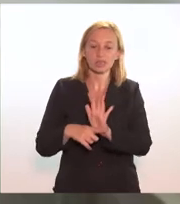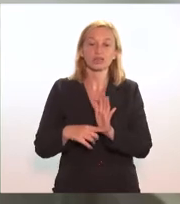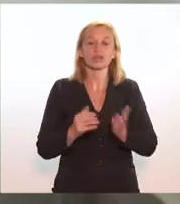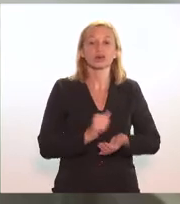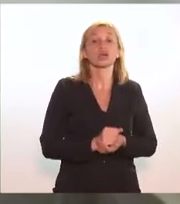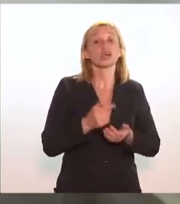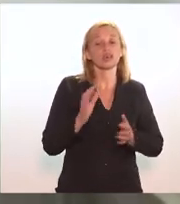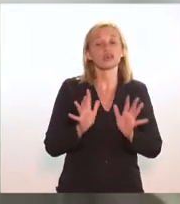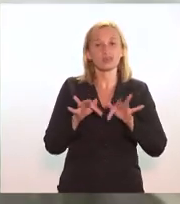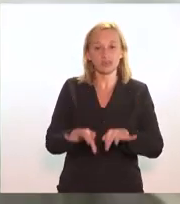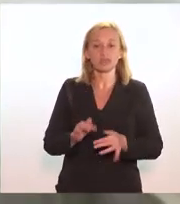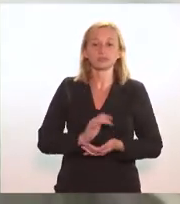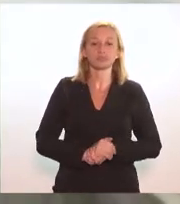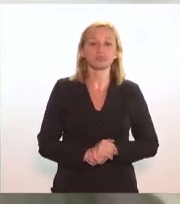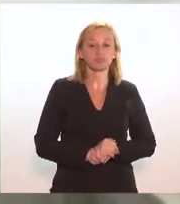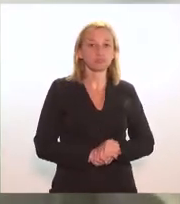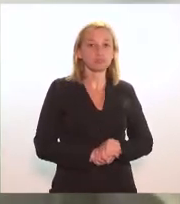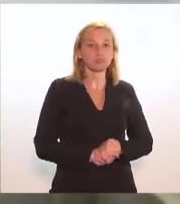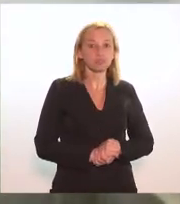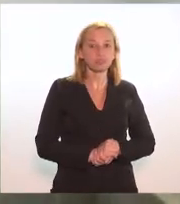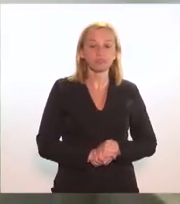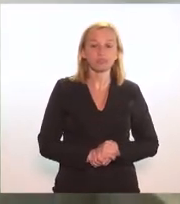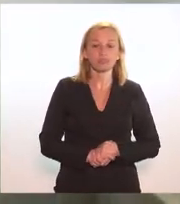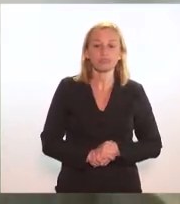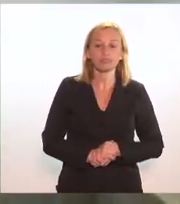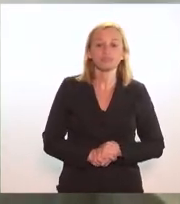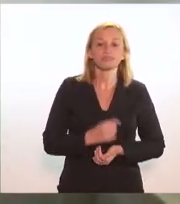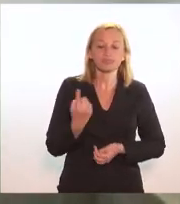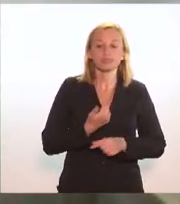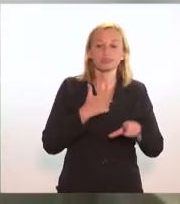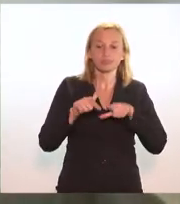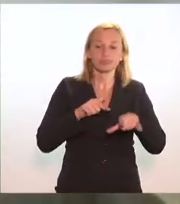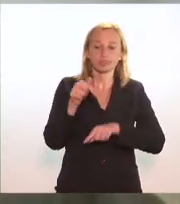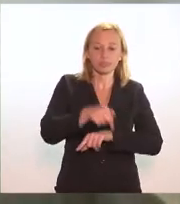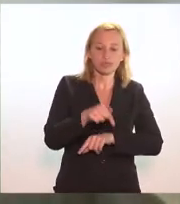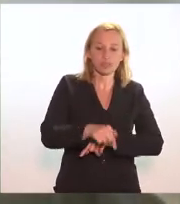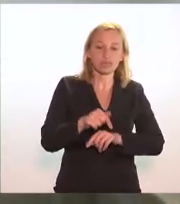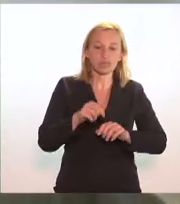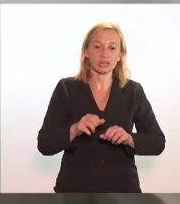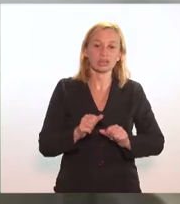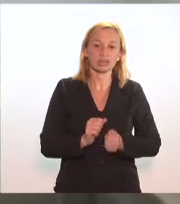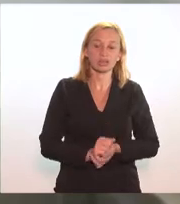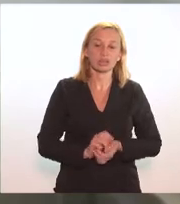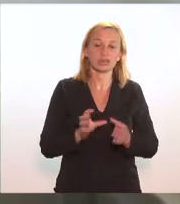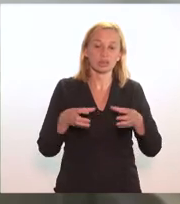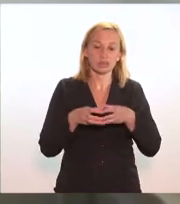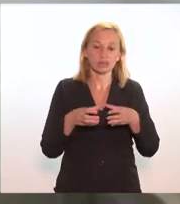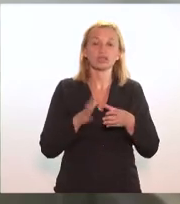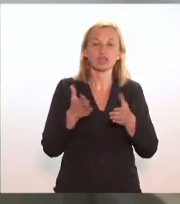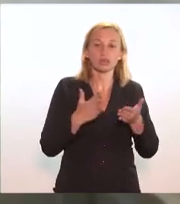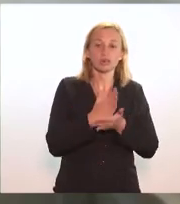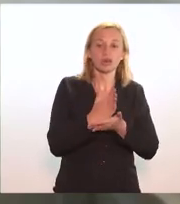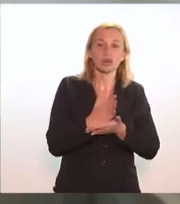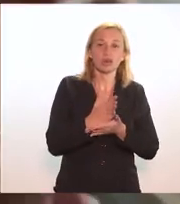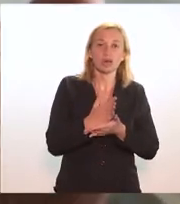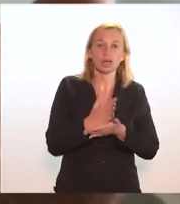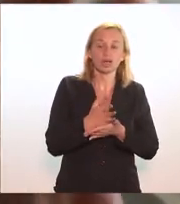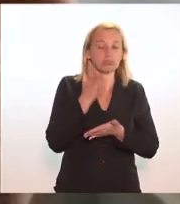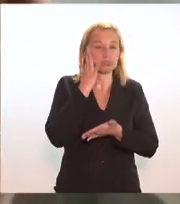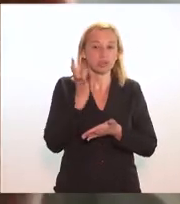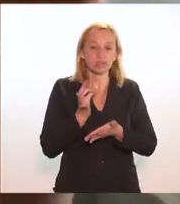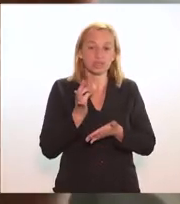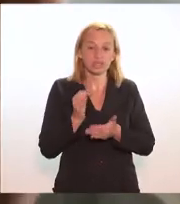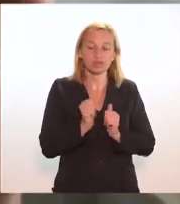finalmente, eu achei... estamos trabalhando aqui na comissão com um plano de trabalho, já aprovado. Eu não sei